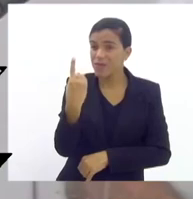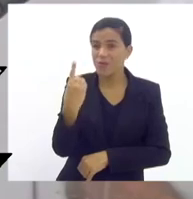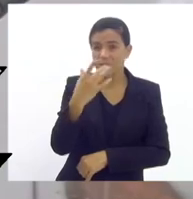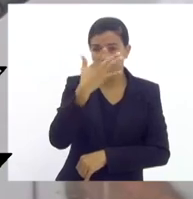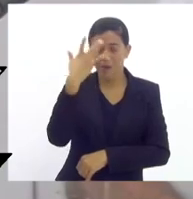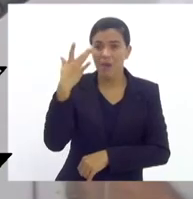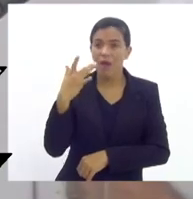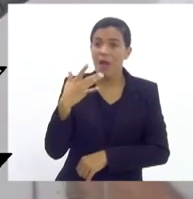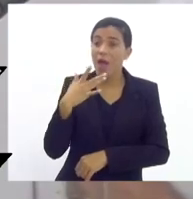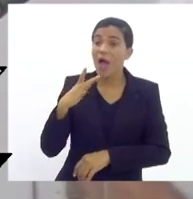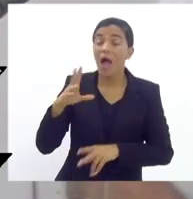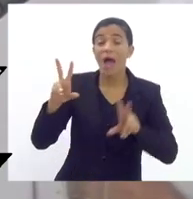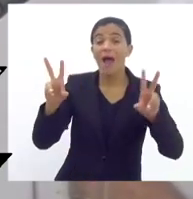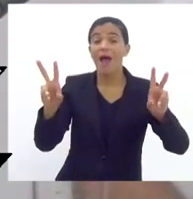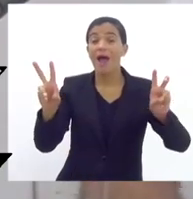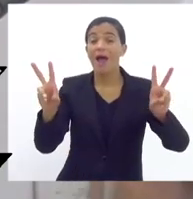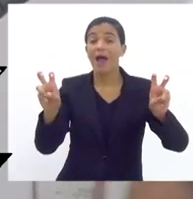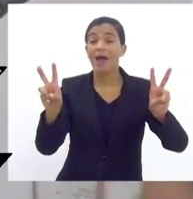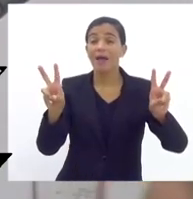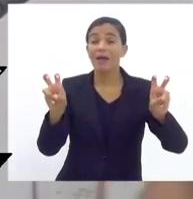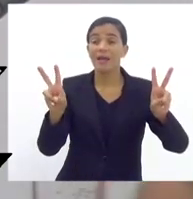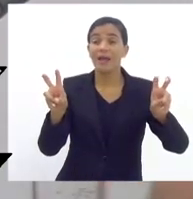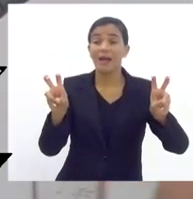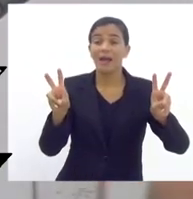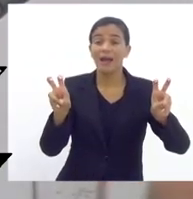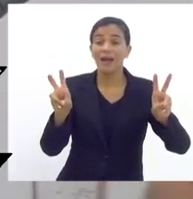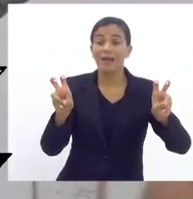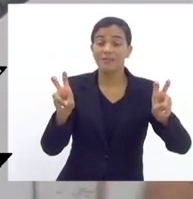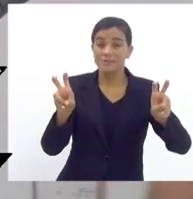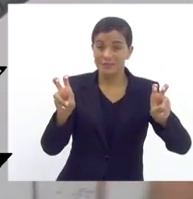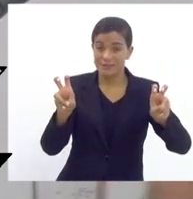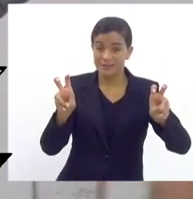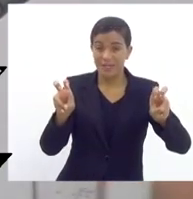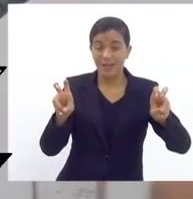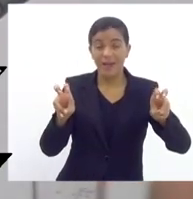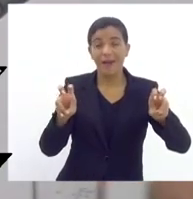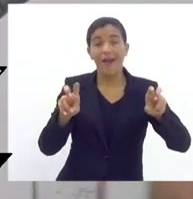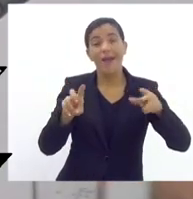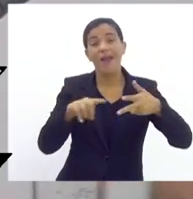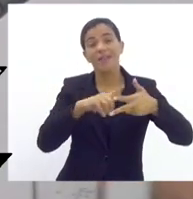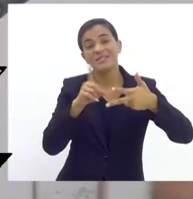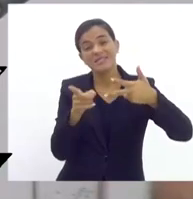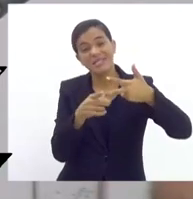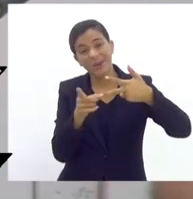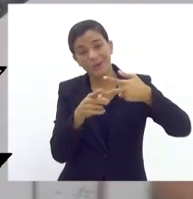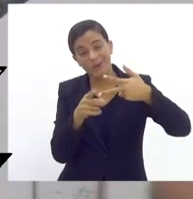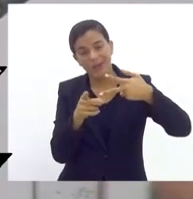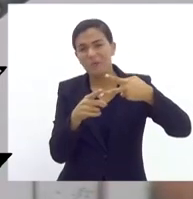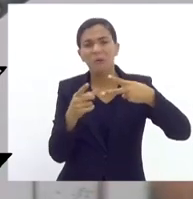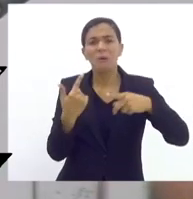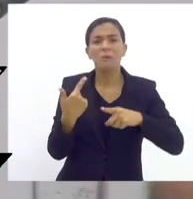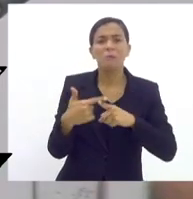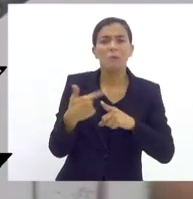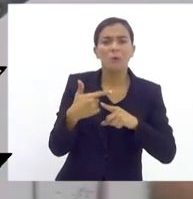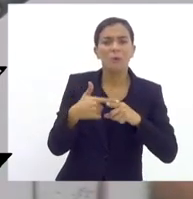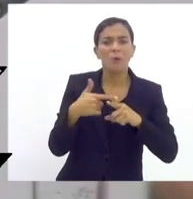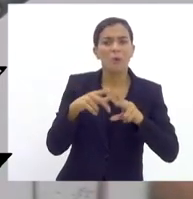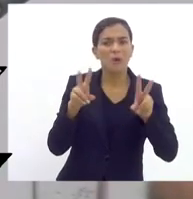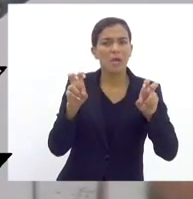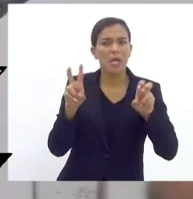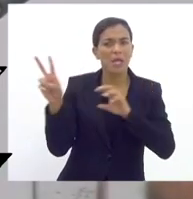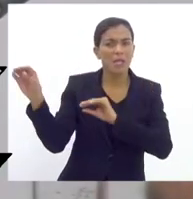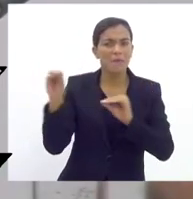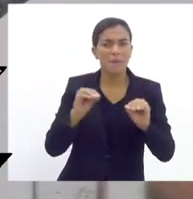tava aqui que falou a causa é muito secundário porque a causa da semelhante a